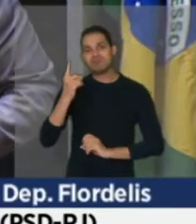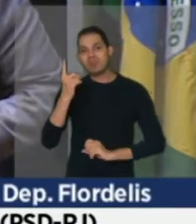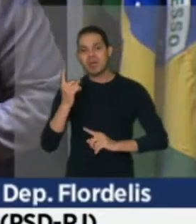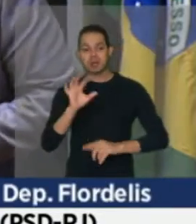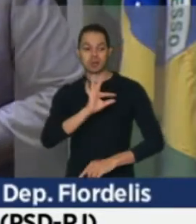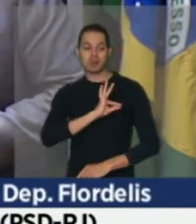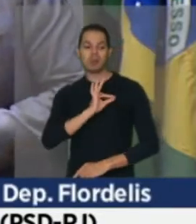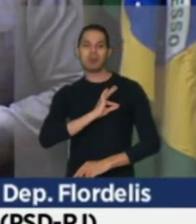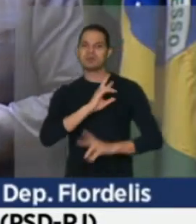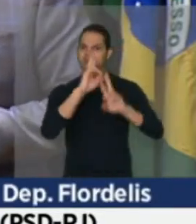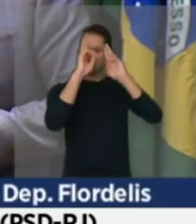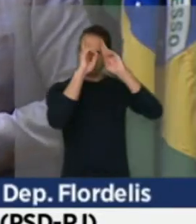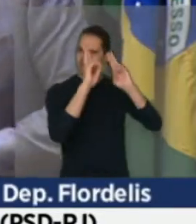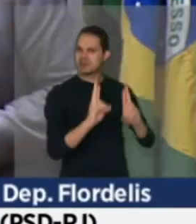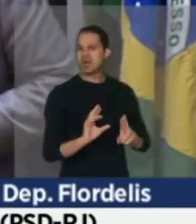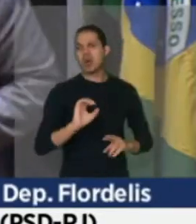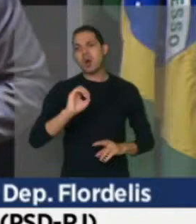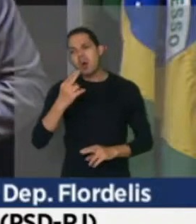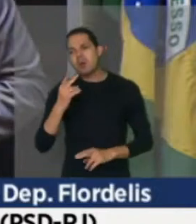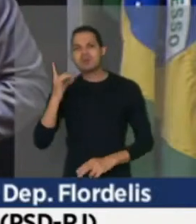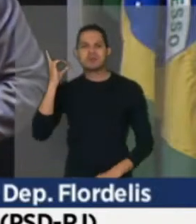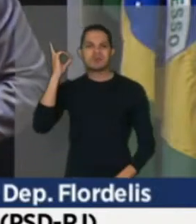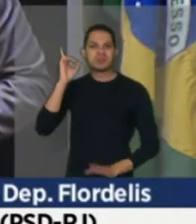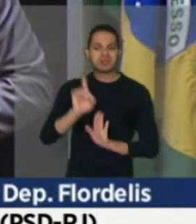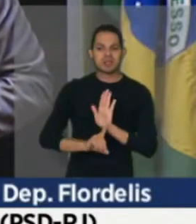sejam respeitados, ou o direito